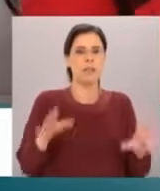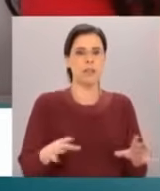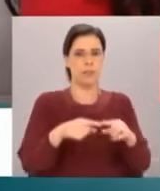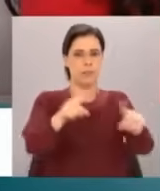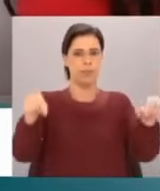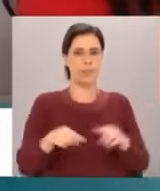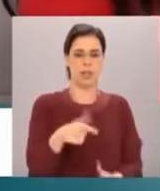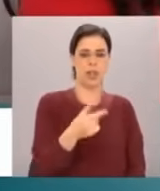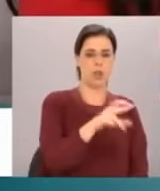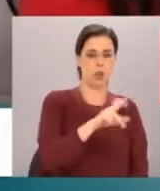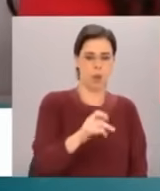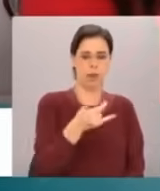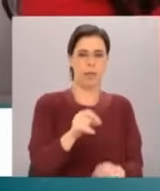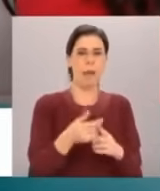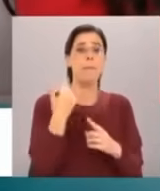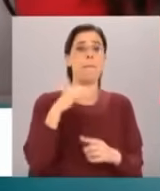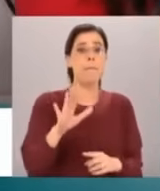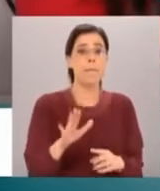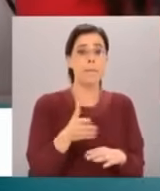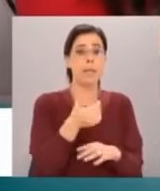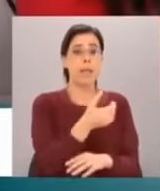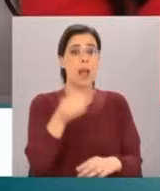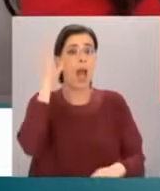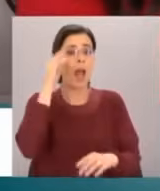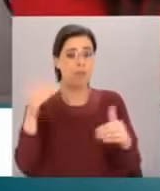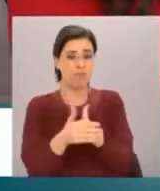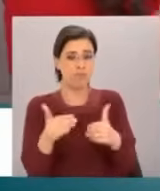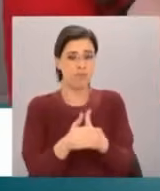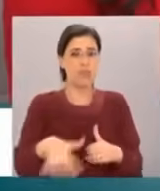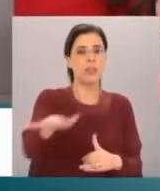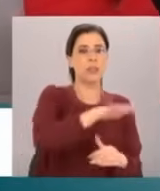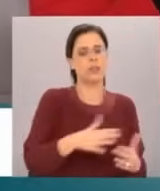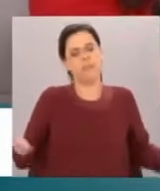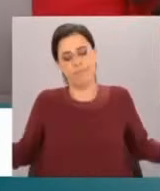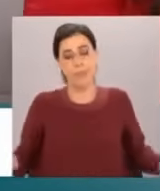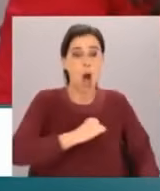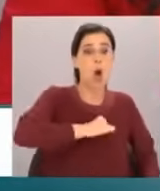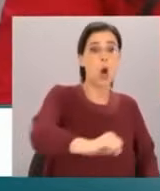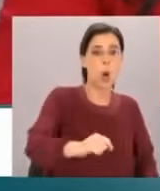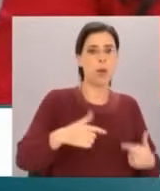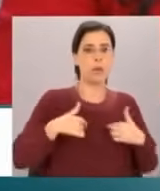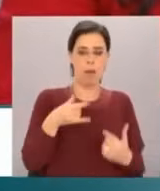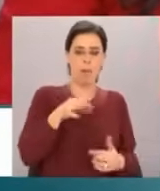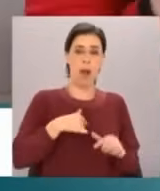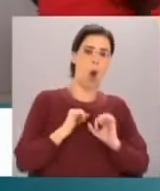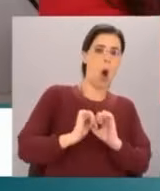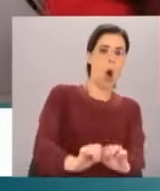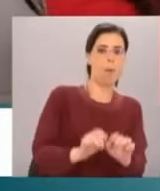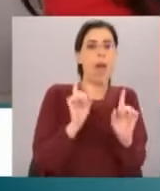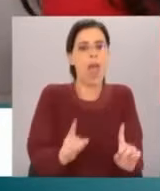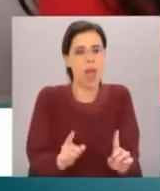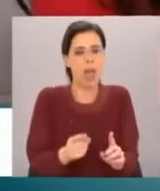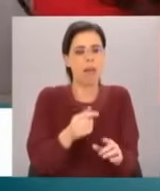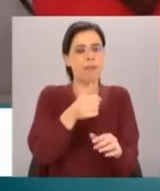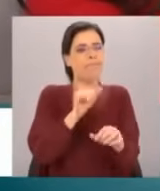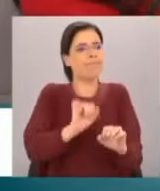lidar tá errado a torre bela que dizimou mais de 500 animais naquele local e encontrei isso que eu pensava que o pai no seu põe é